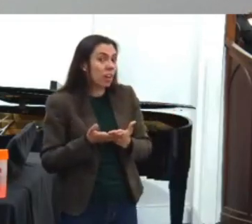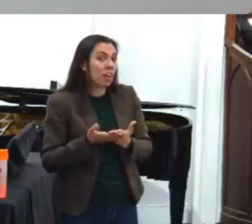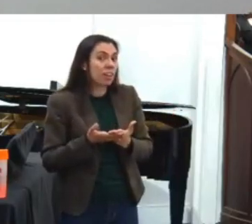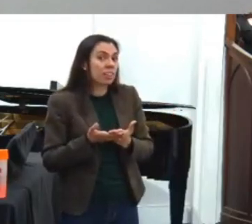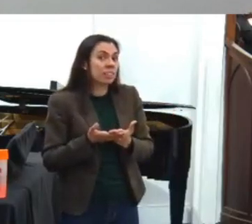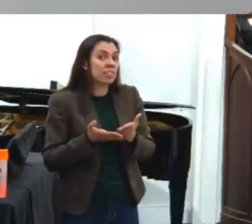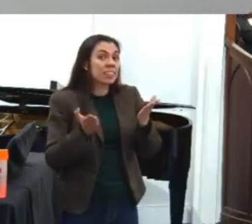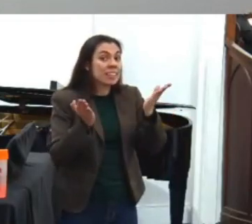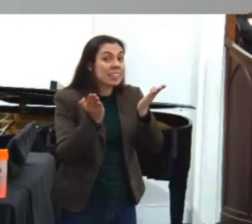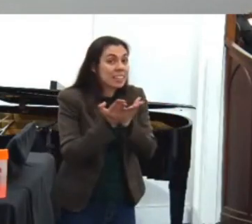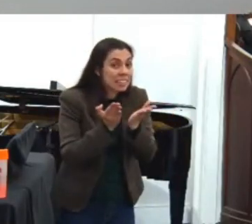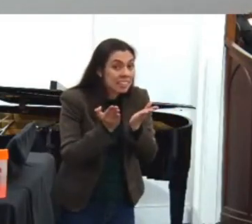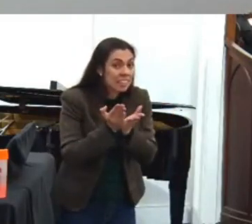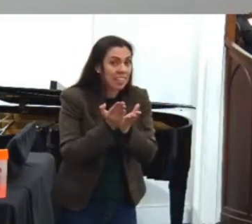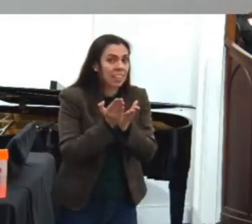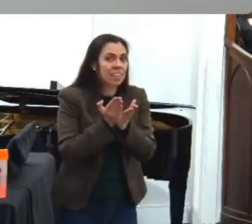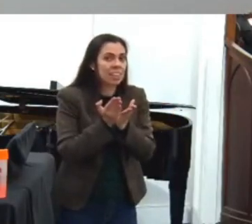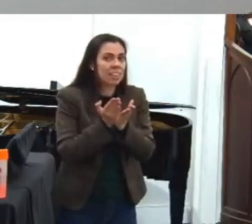onde quer que você esteja.